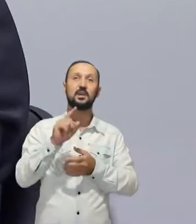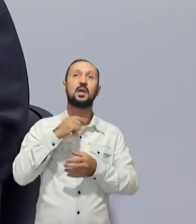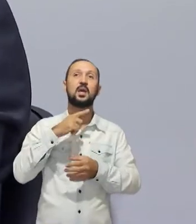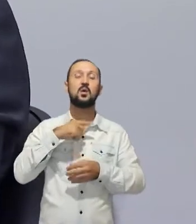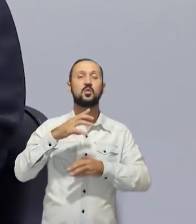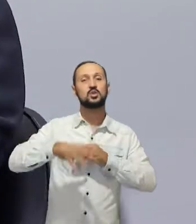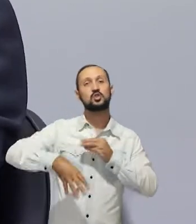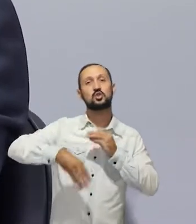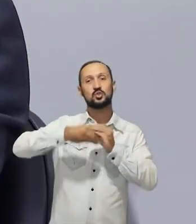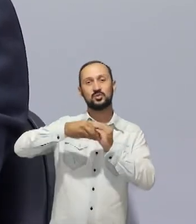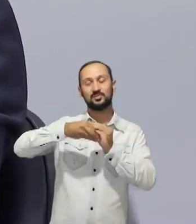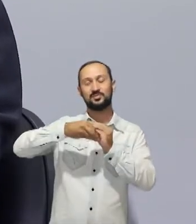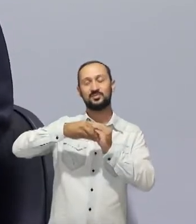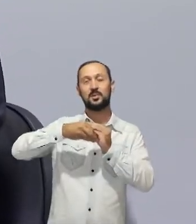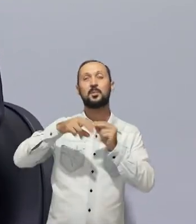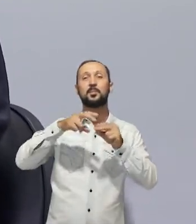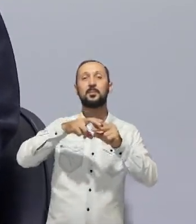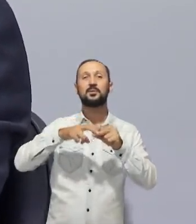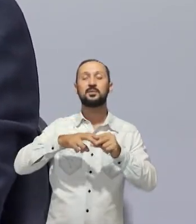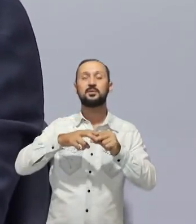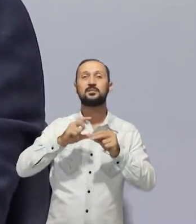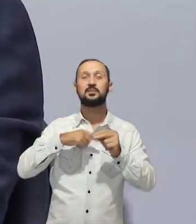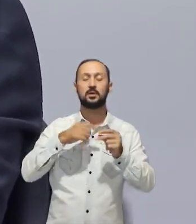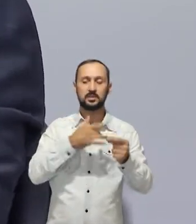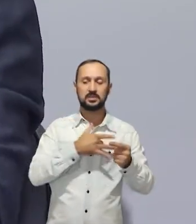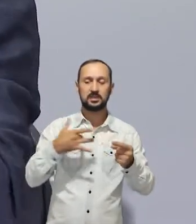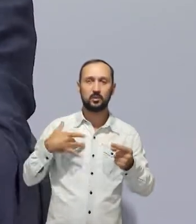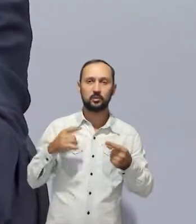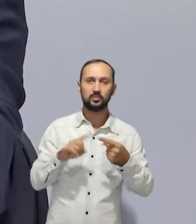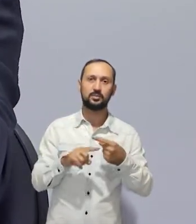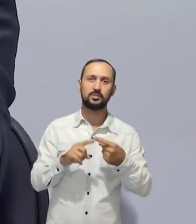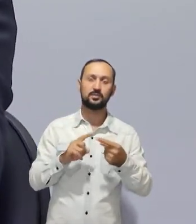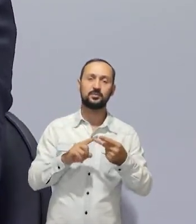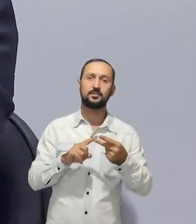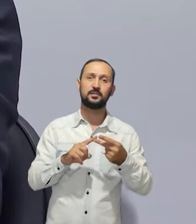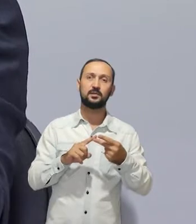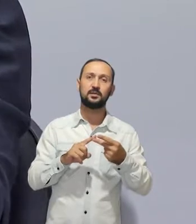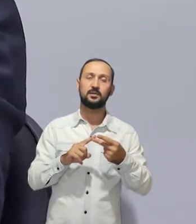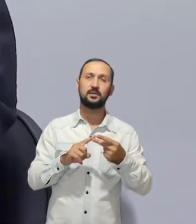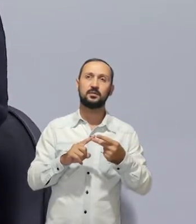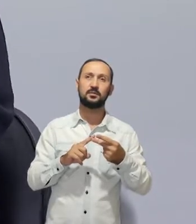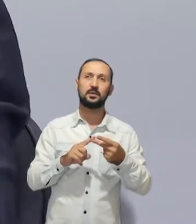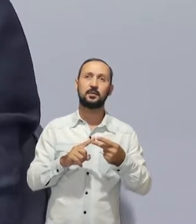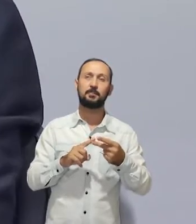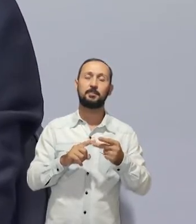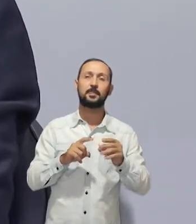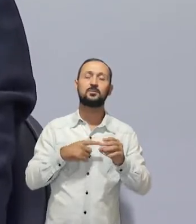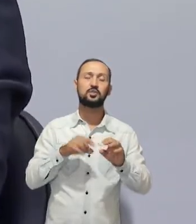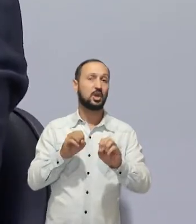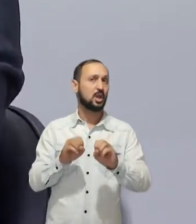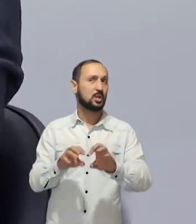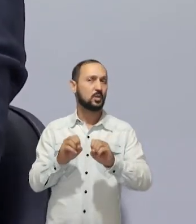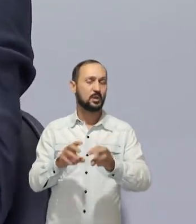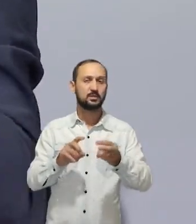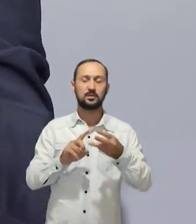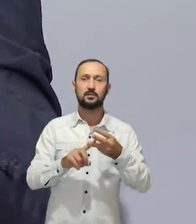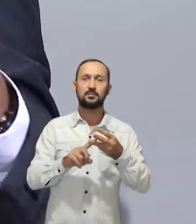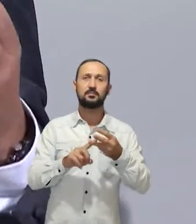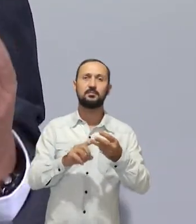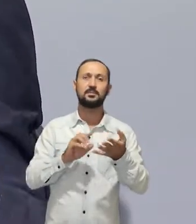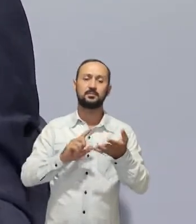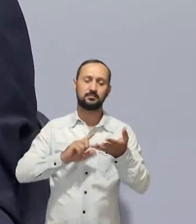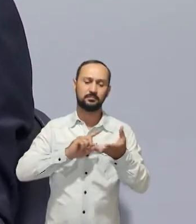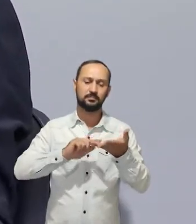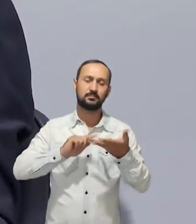acrescenta, Paulo. Por isso que deduz saúde. Por isso que deduz parcela em educação. Mas não se deduz um